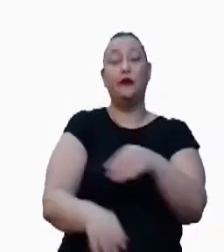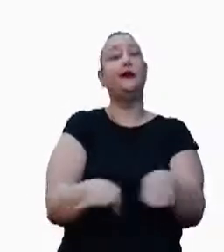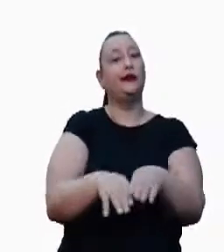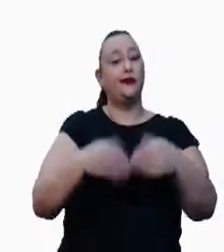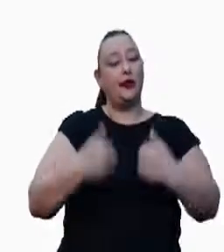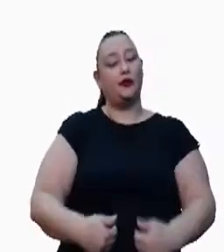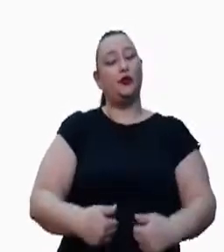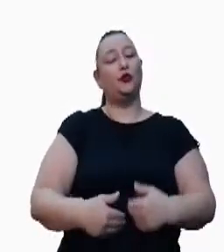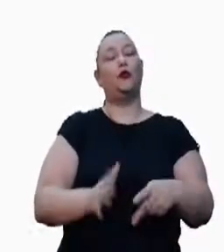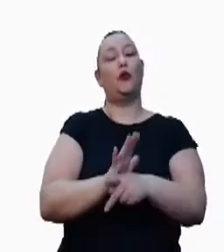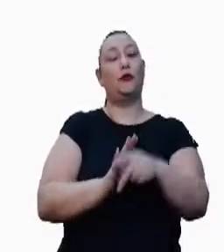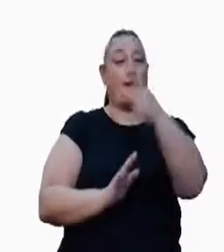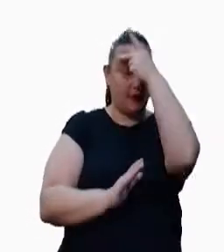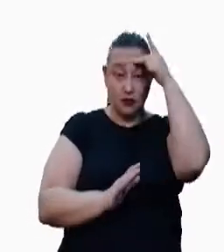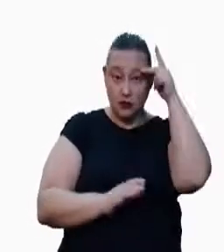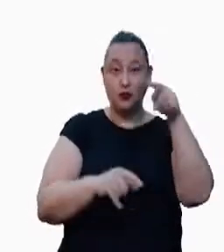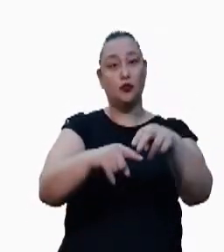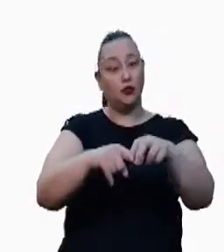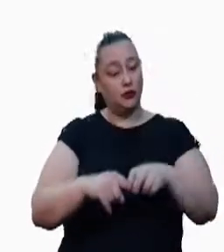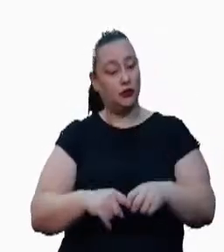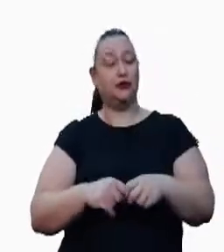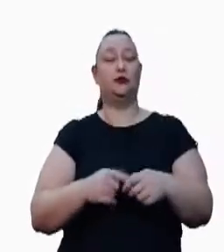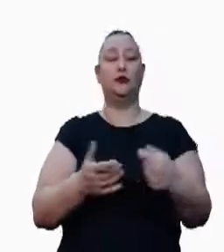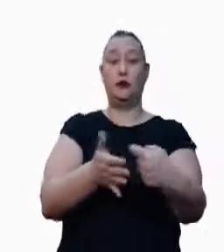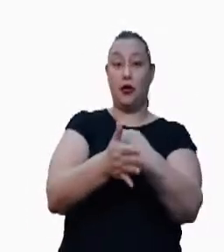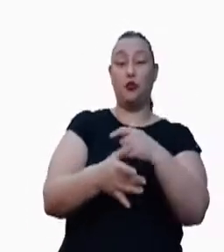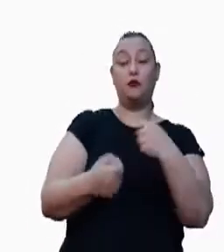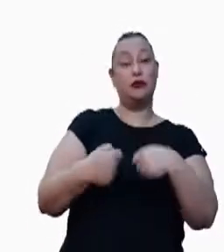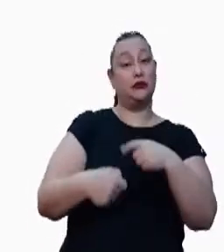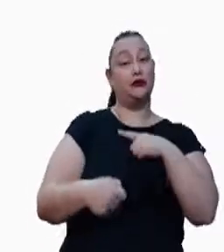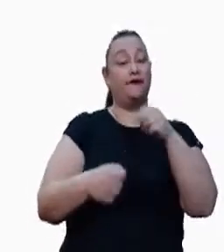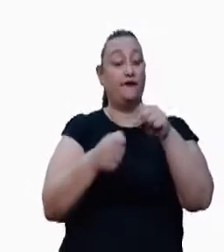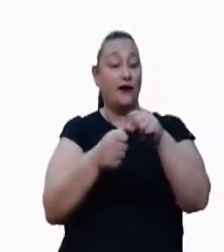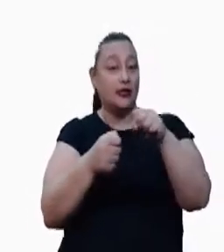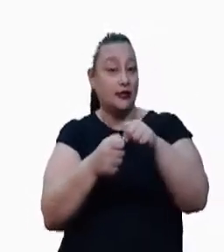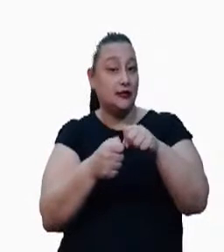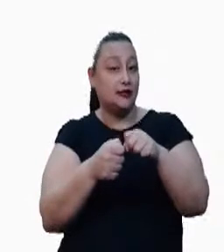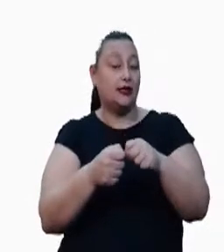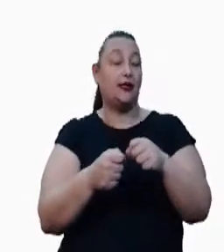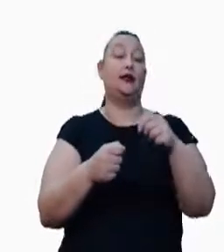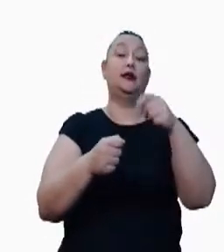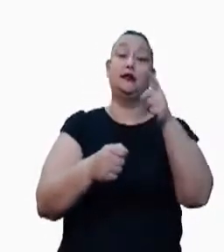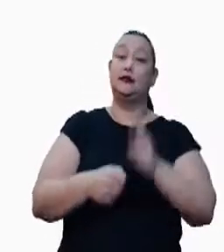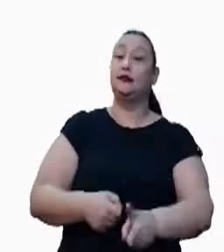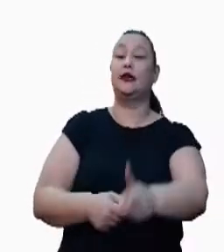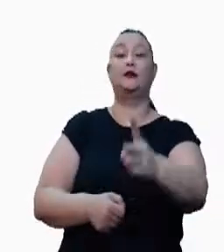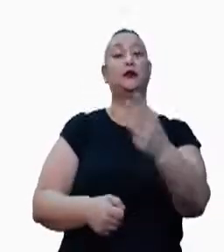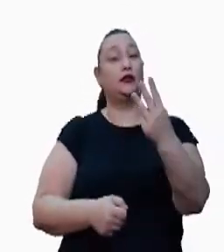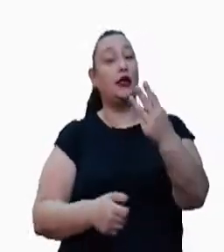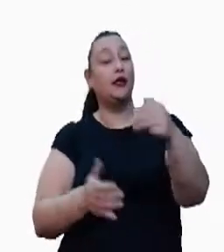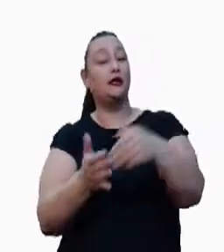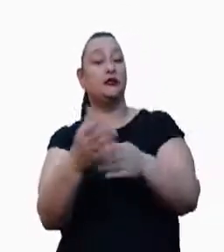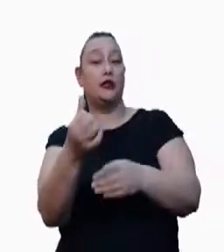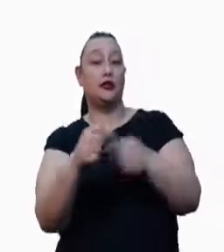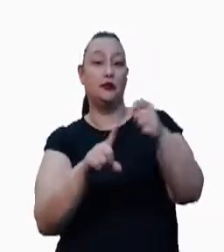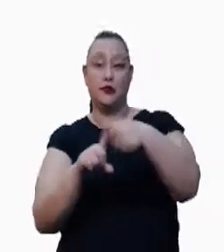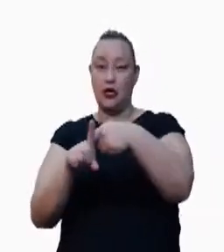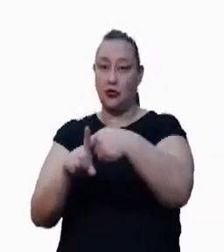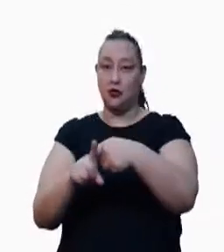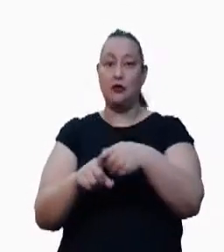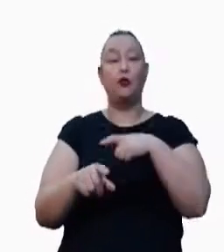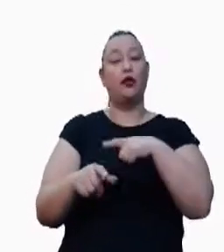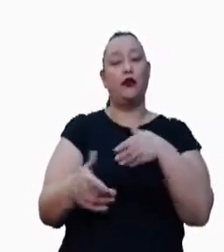pessoa. Então, por isso, né, que foi a outra pergunta que foi feita, que ela tem que ser feita, tem que ser refeita após algum tempo, porque ela tem